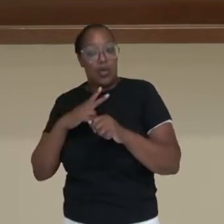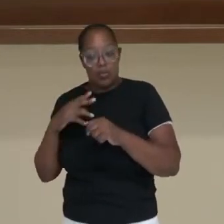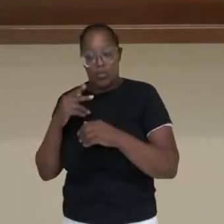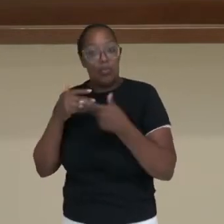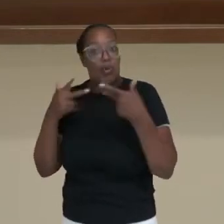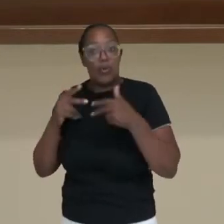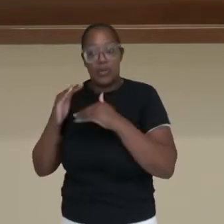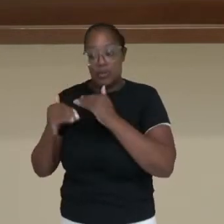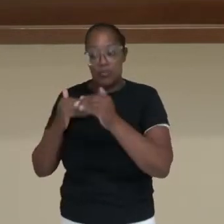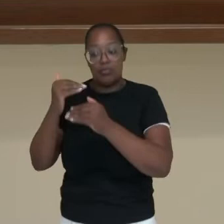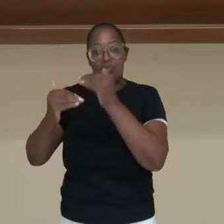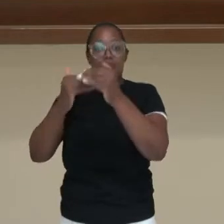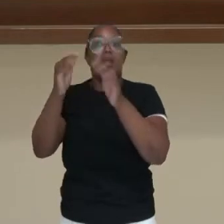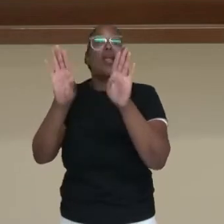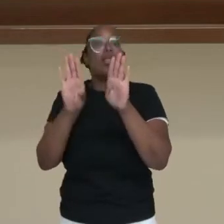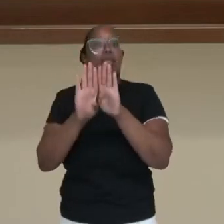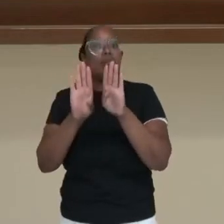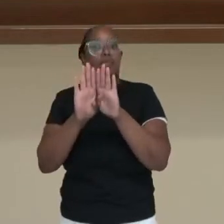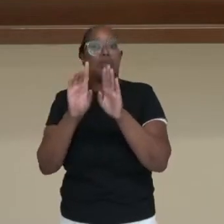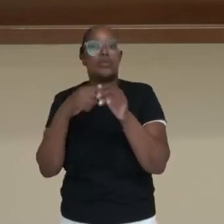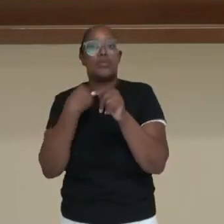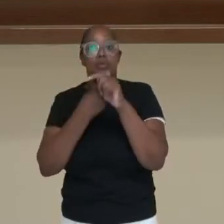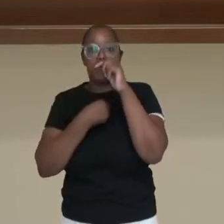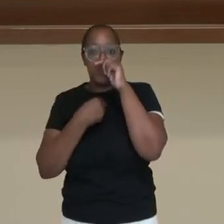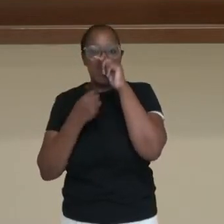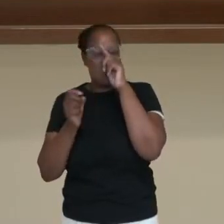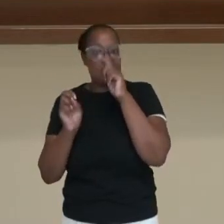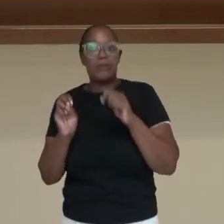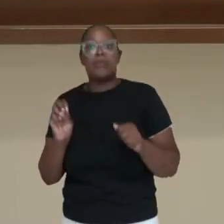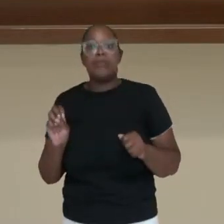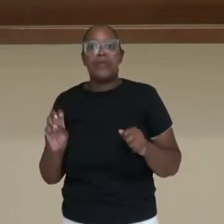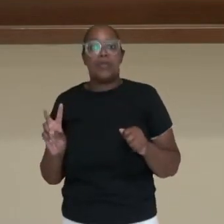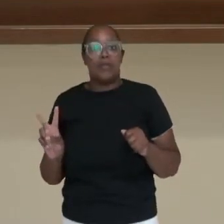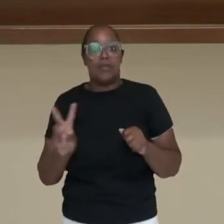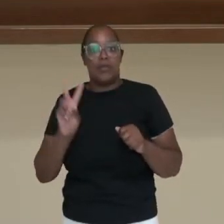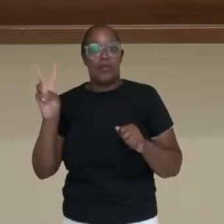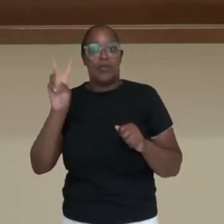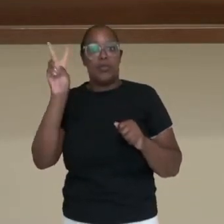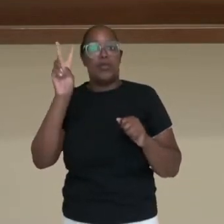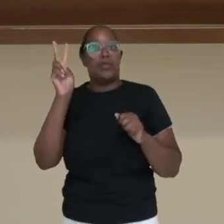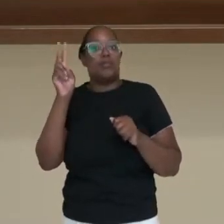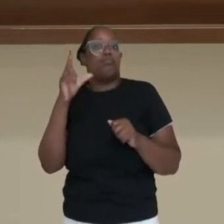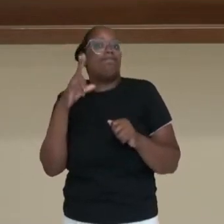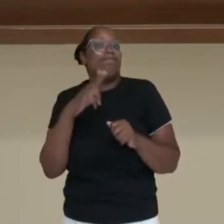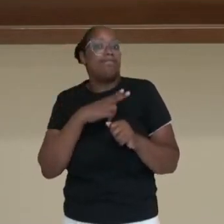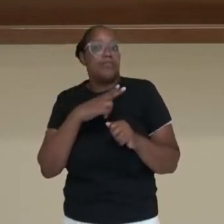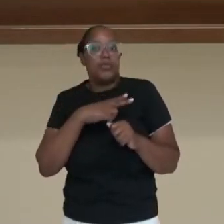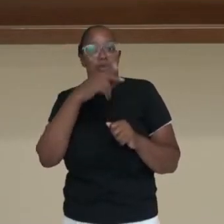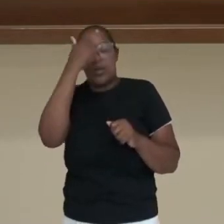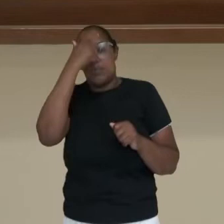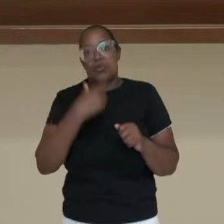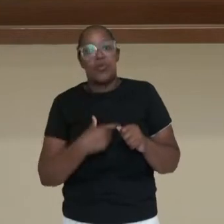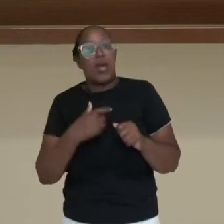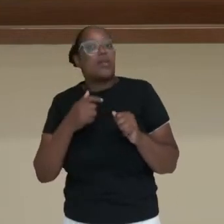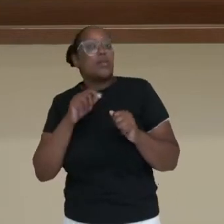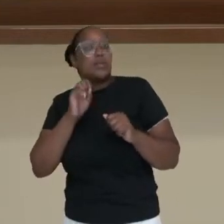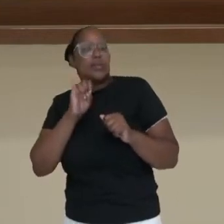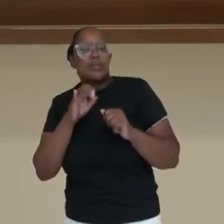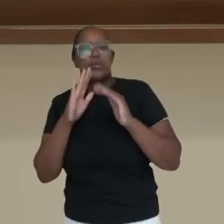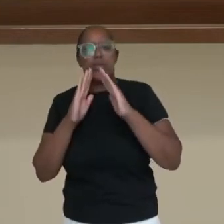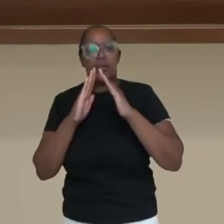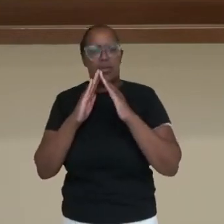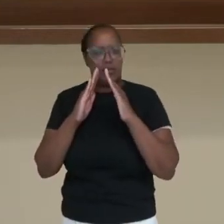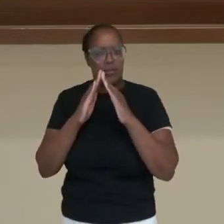né, pessoais, eles se manifestam na esfera privada, né? Quando eu estou, por exemplo, em casa, ou quando